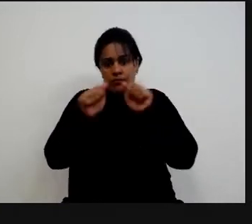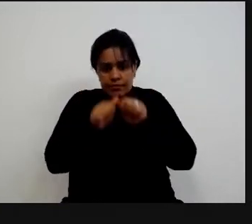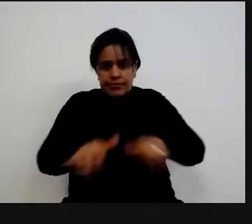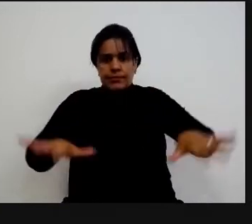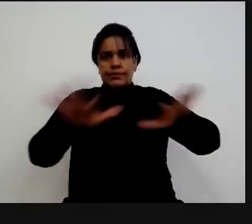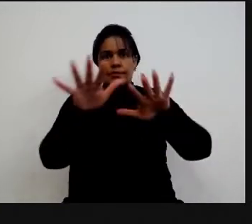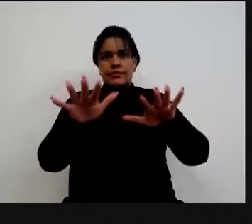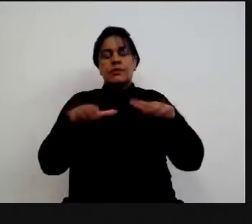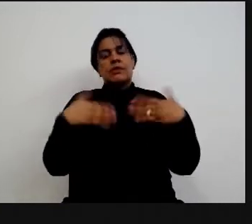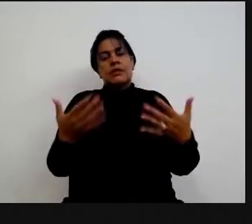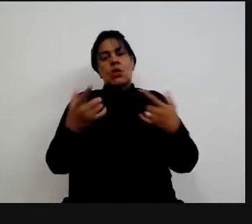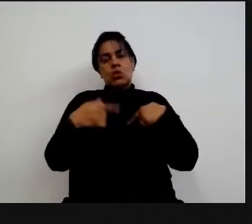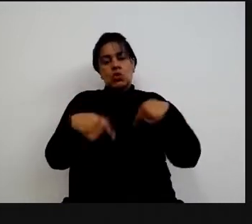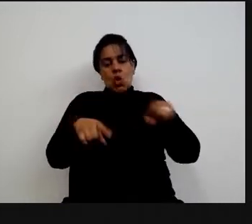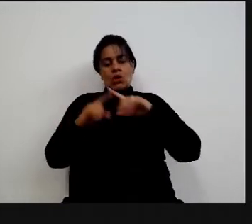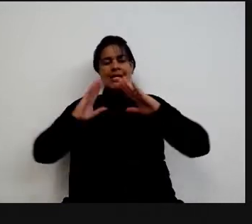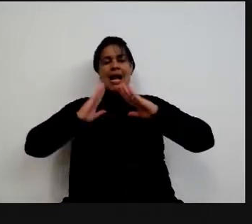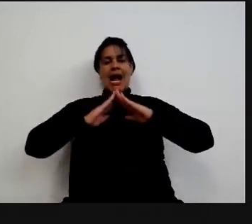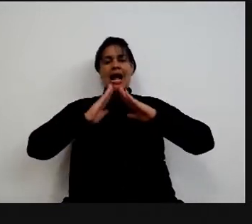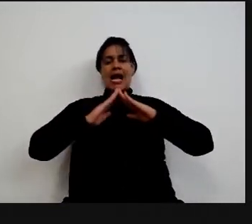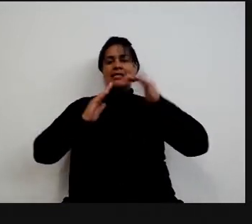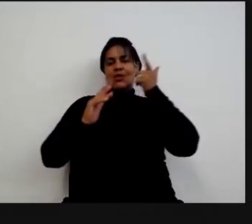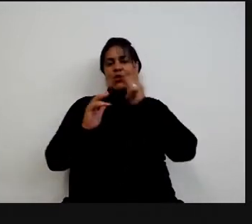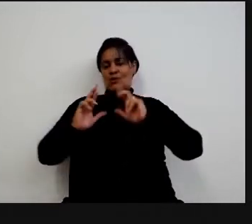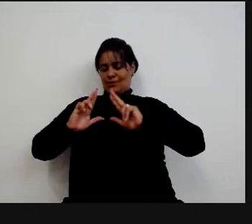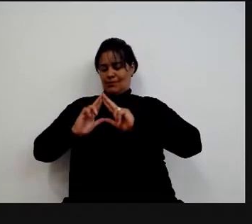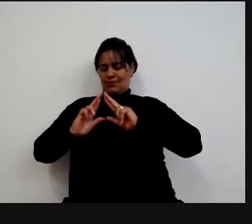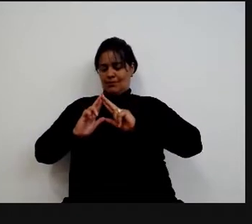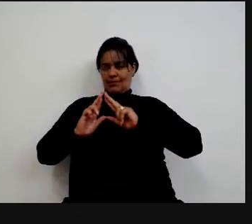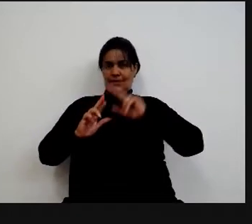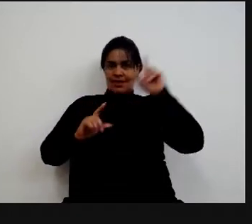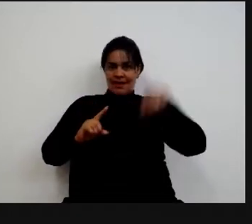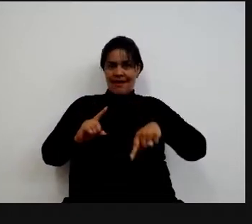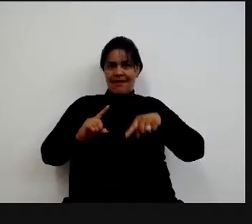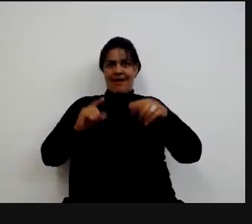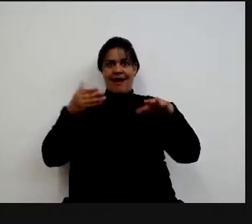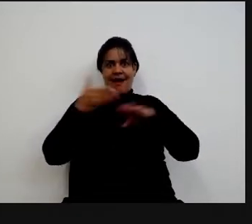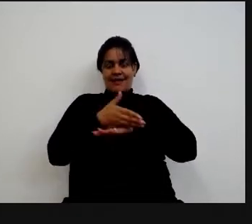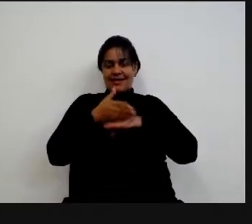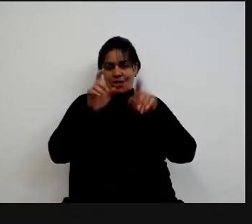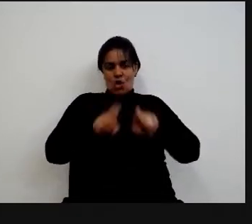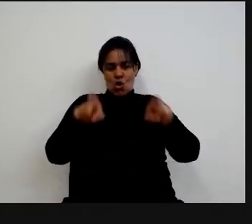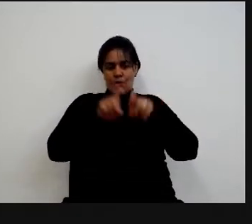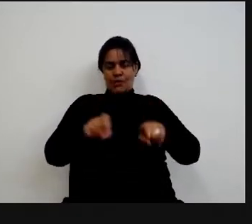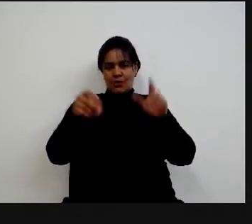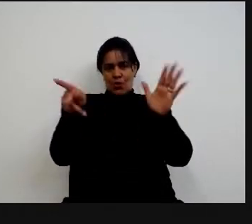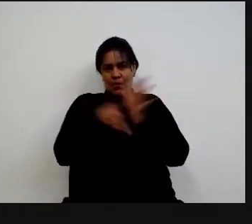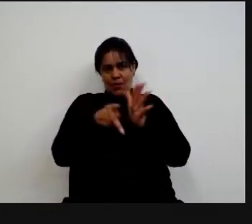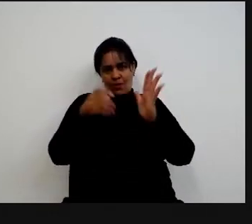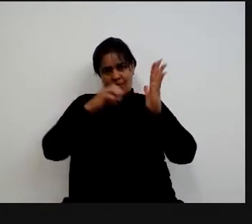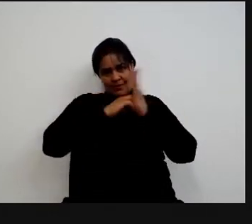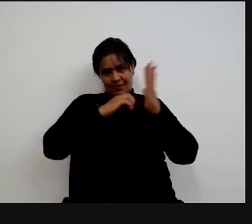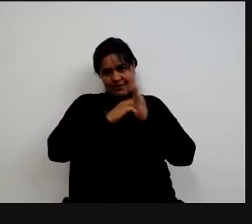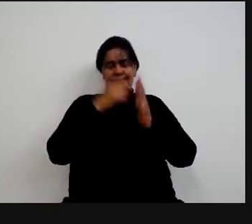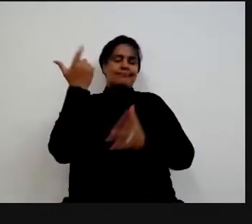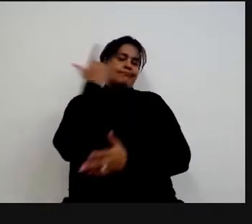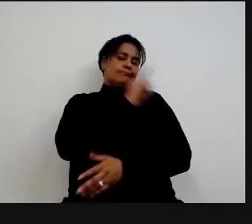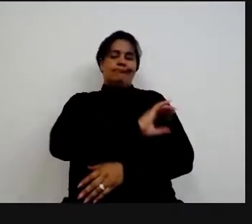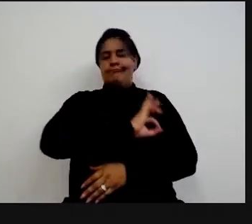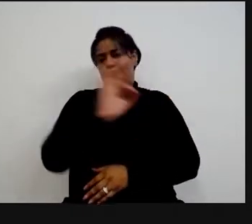em casa com todo o acesso que a gente tem aos computadores do Senado, isso foi fantástico. Tivemos muita